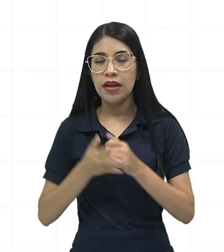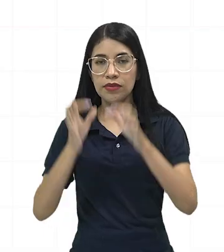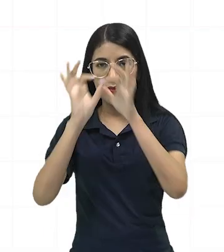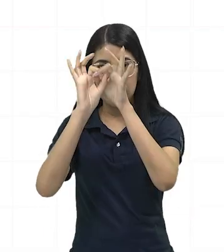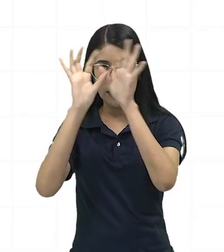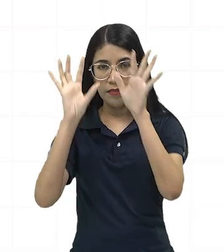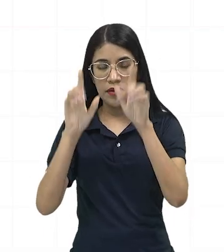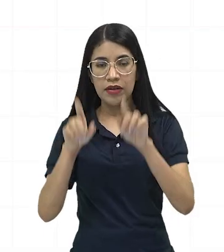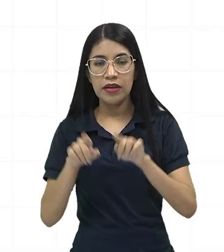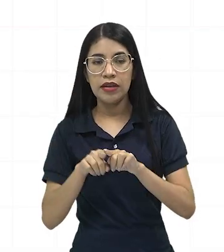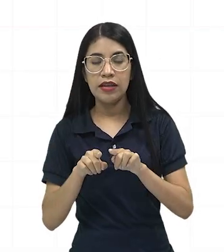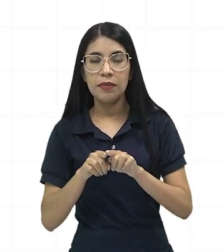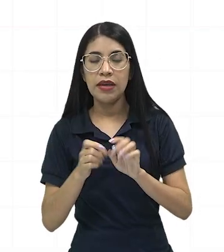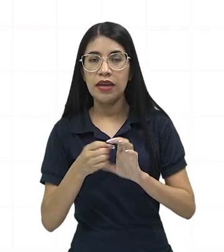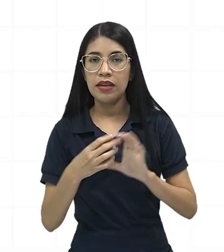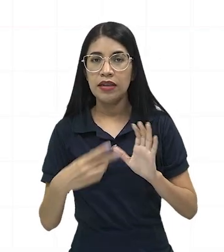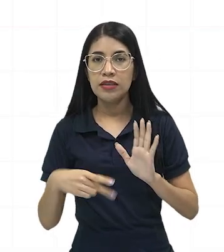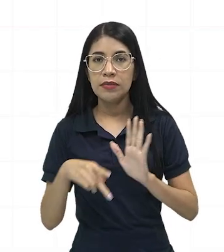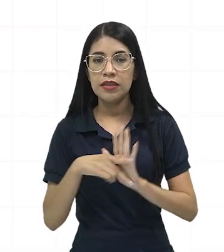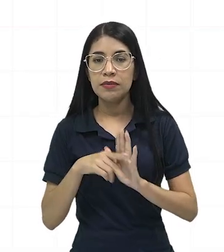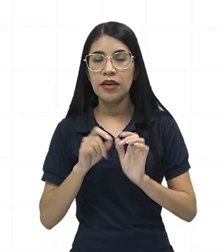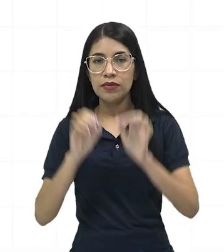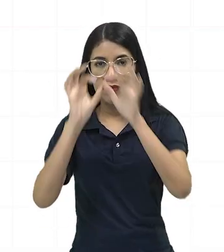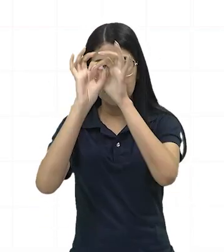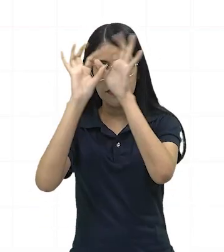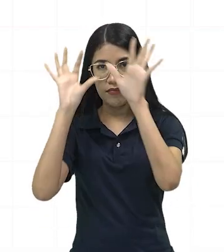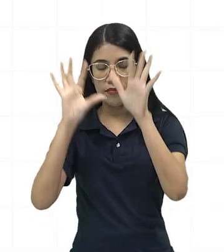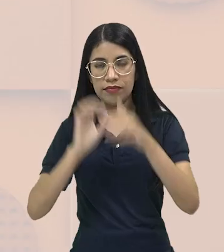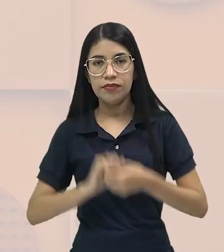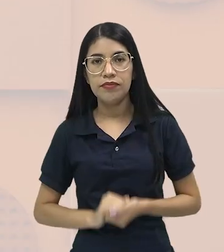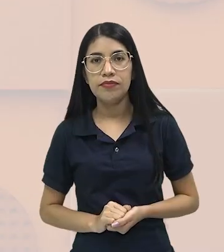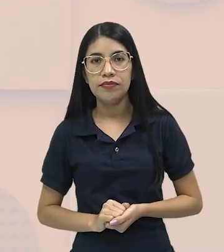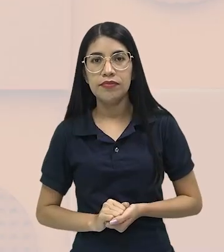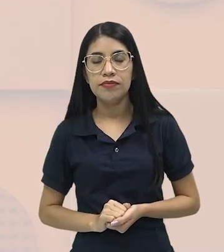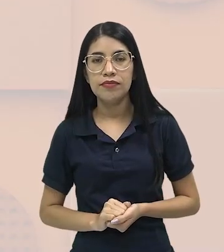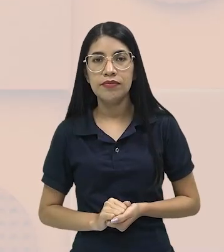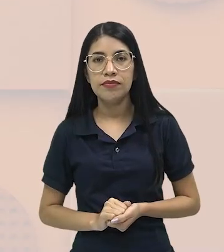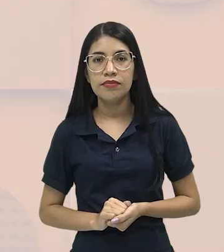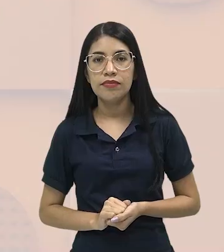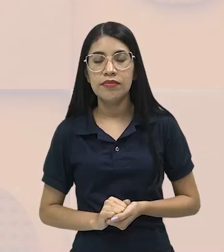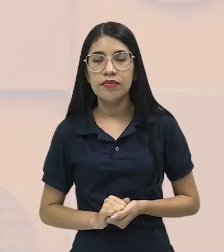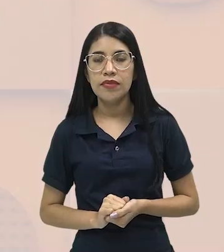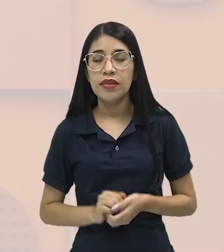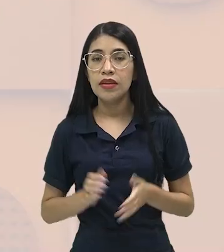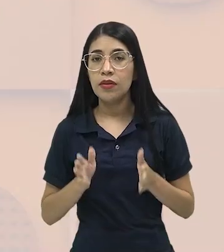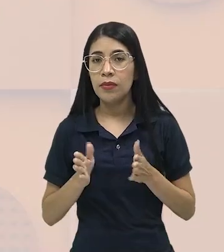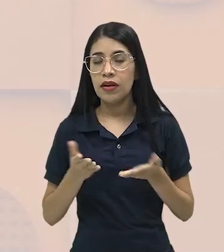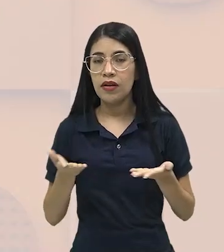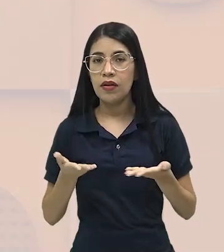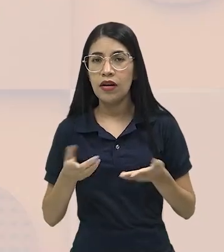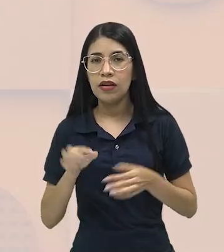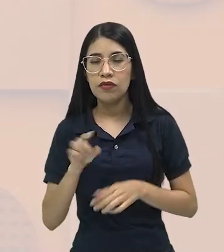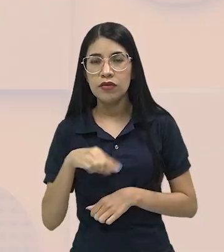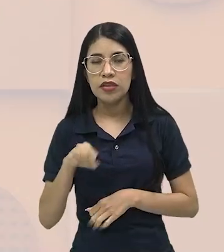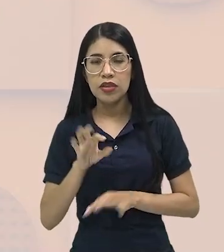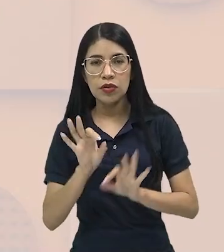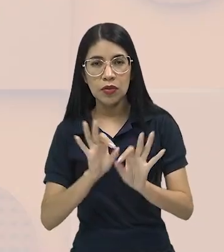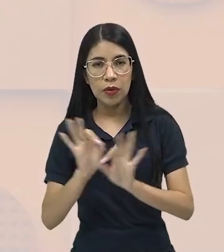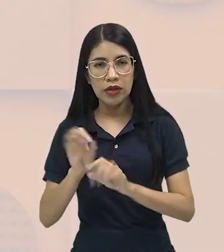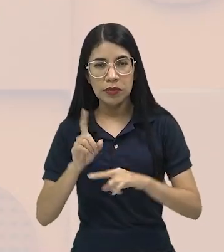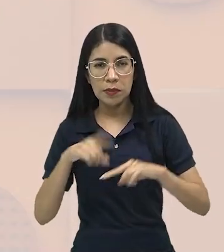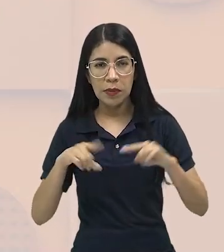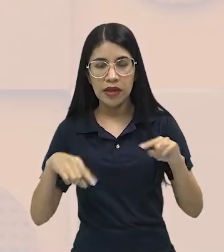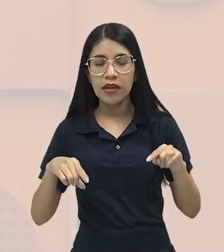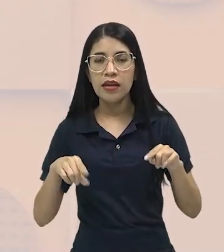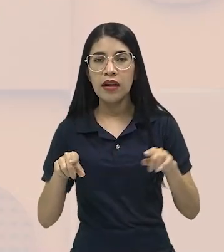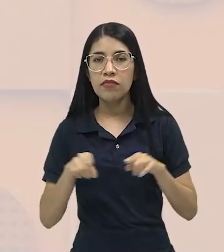liberalismo e características do liberalismo. Esse é o momento, então, que você separa o seu